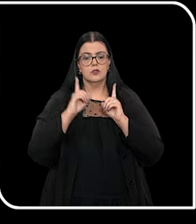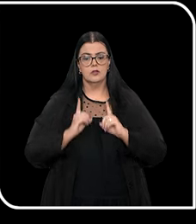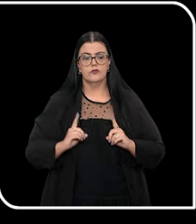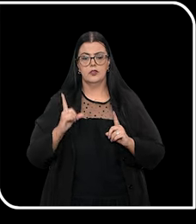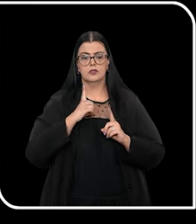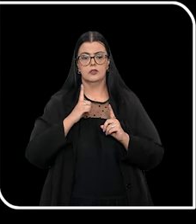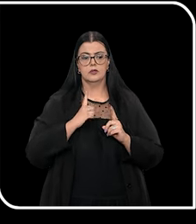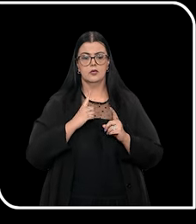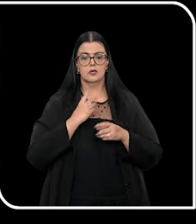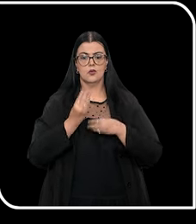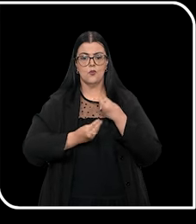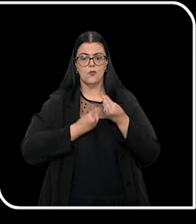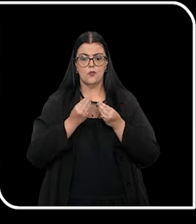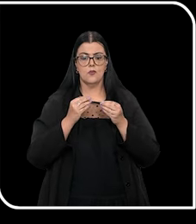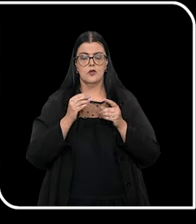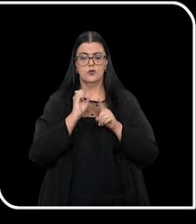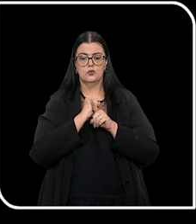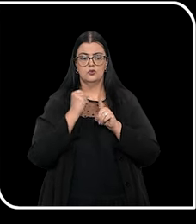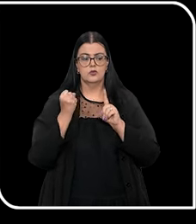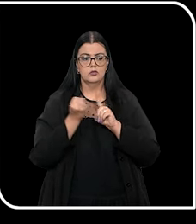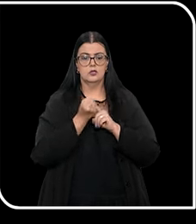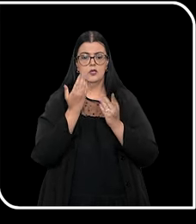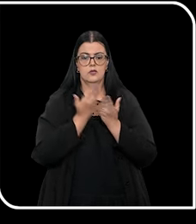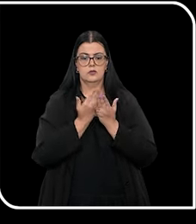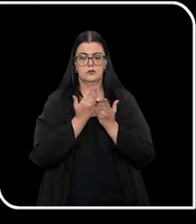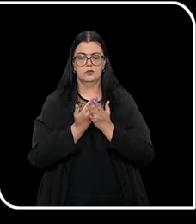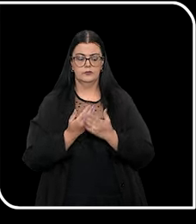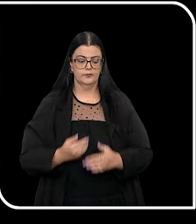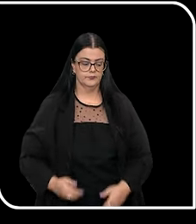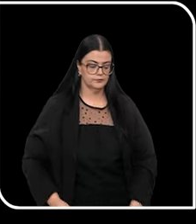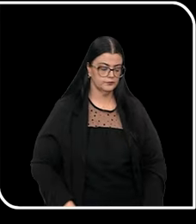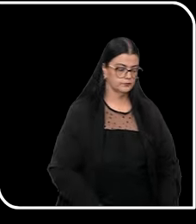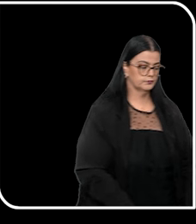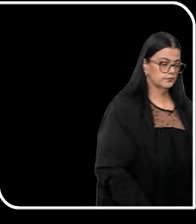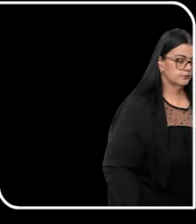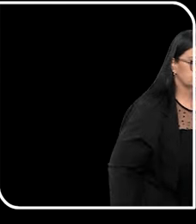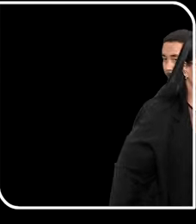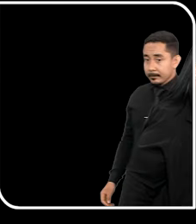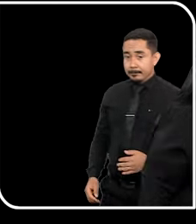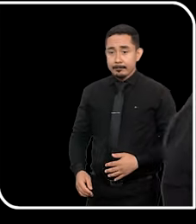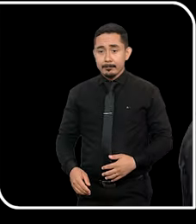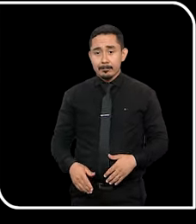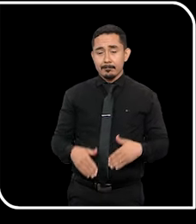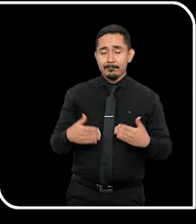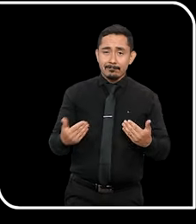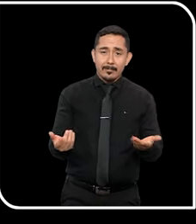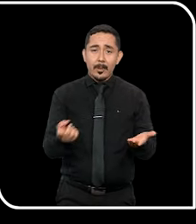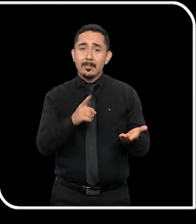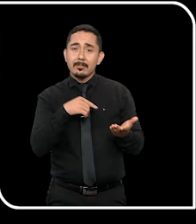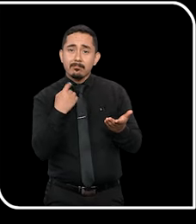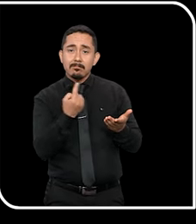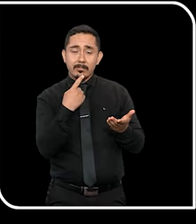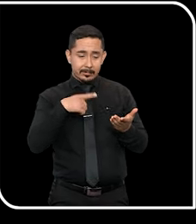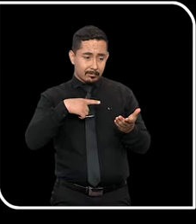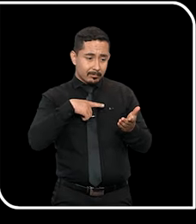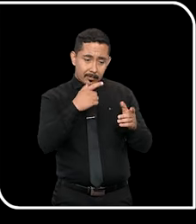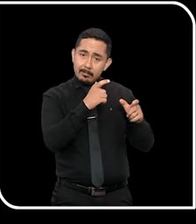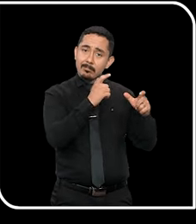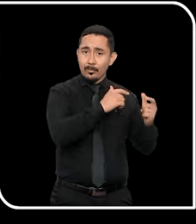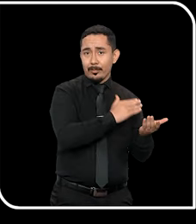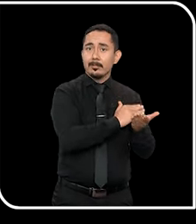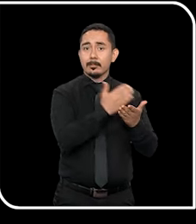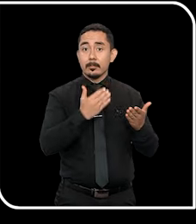com deficiência estavam à margem da sociedade segregadas com escolas especiais então a gente vem desse